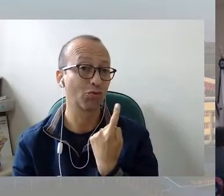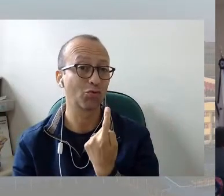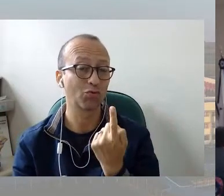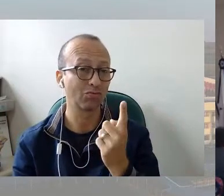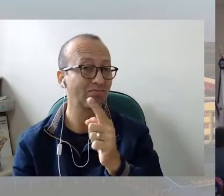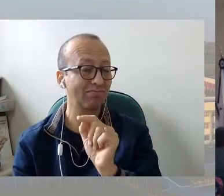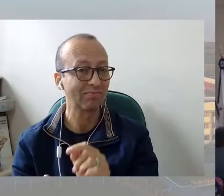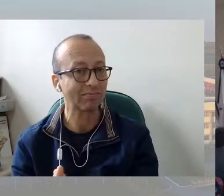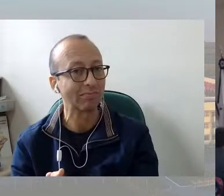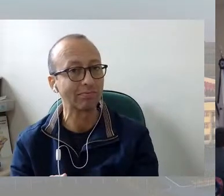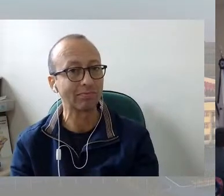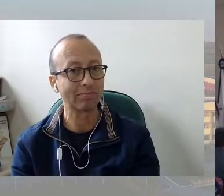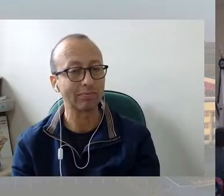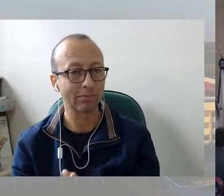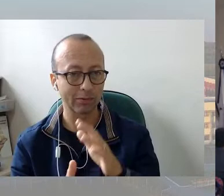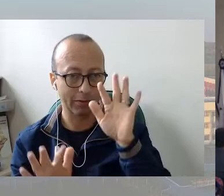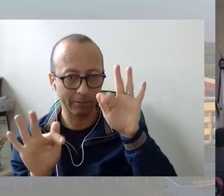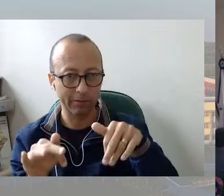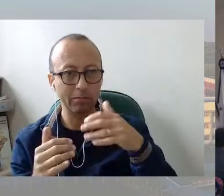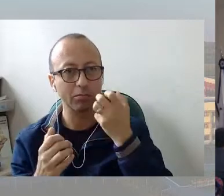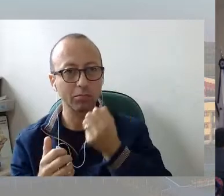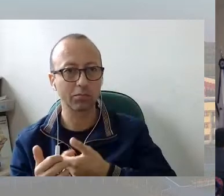Então, para terminar com poesia,